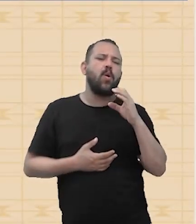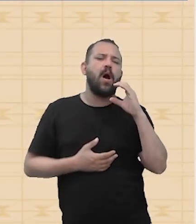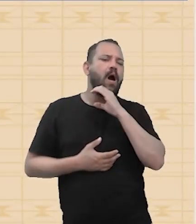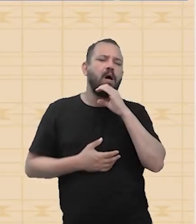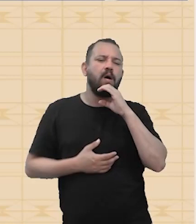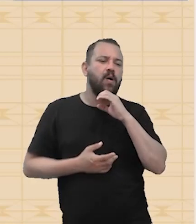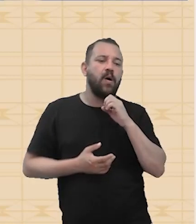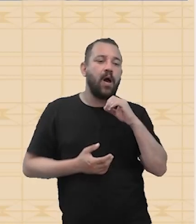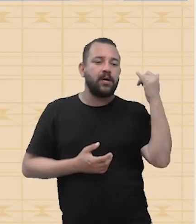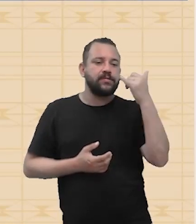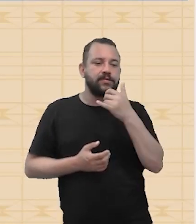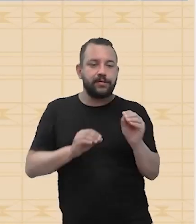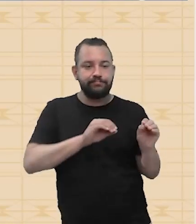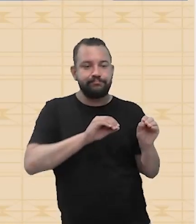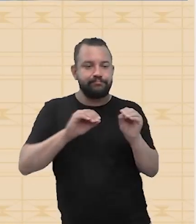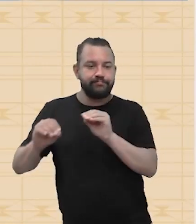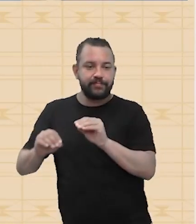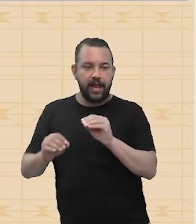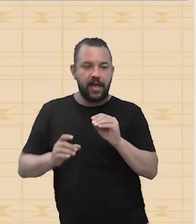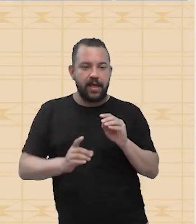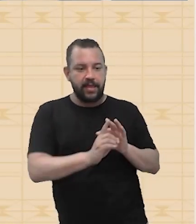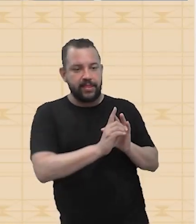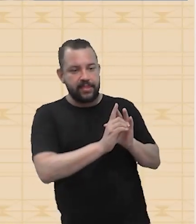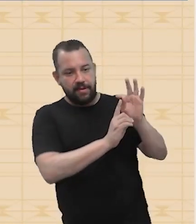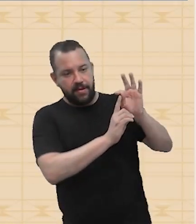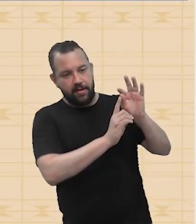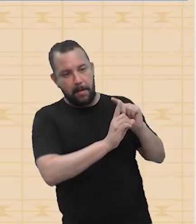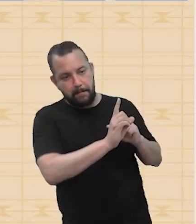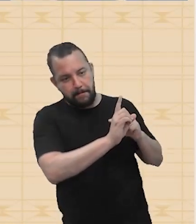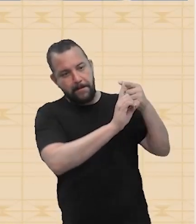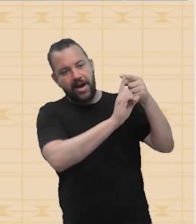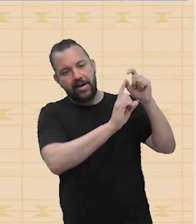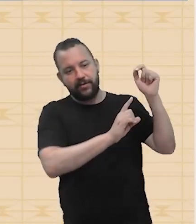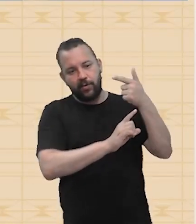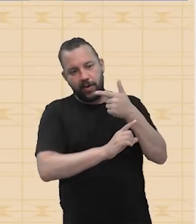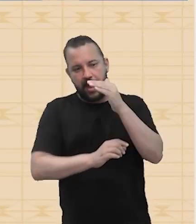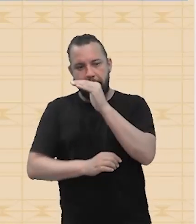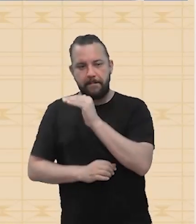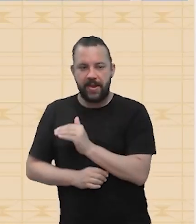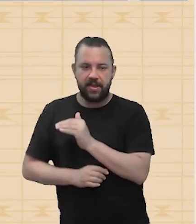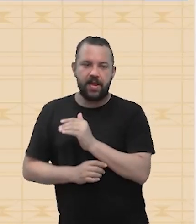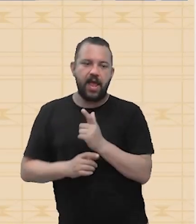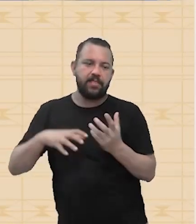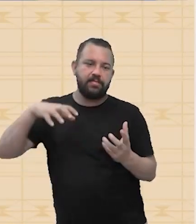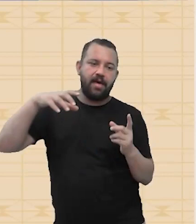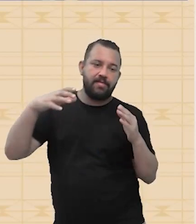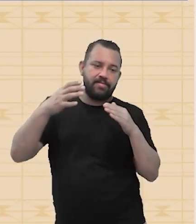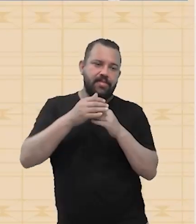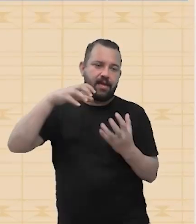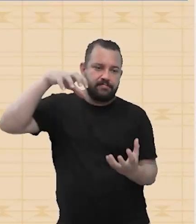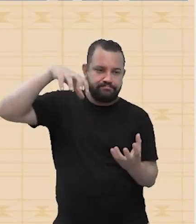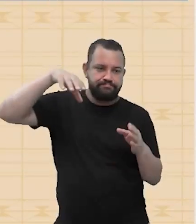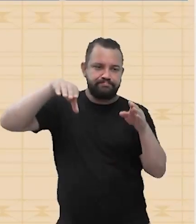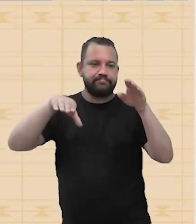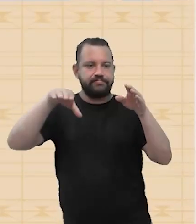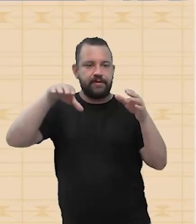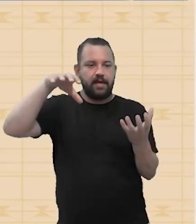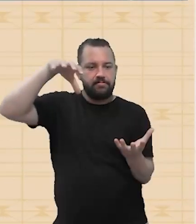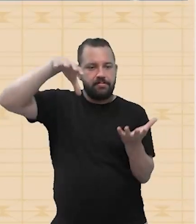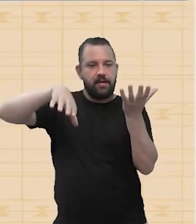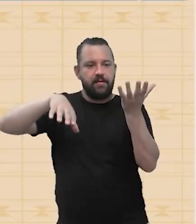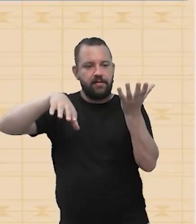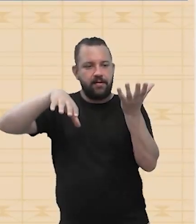transmitida pela diferença de temperatura até atingir o equilíbrio térmico. Esse calor, ele vai ter